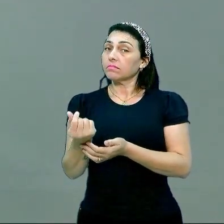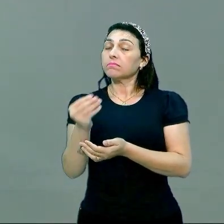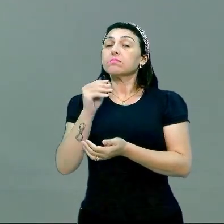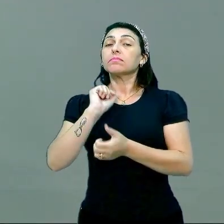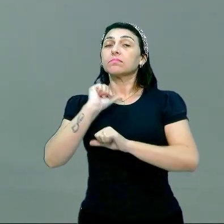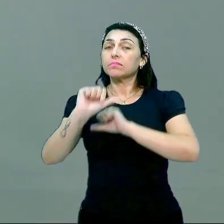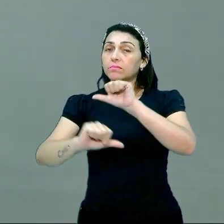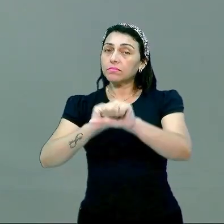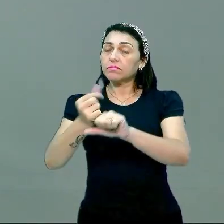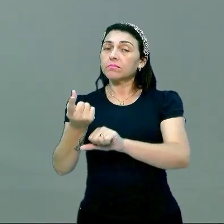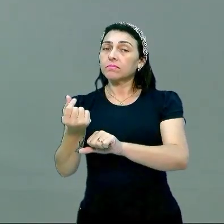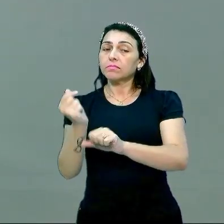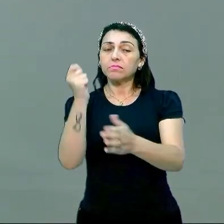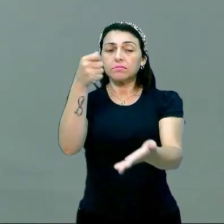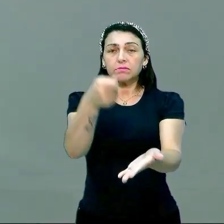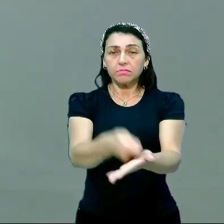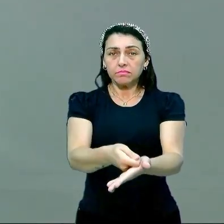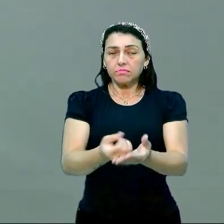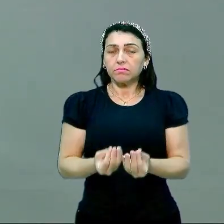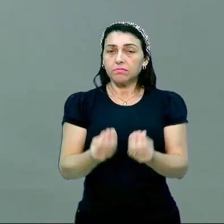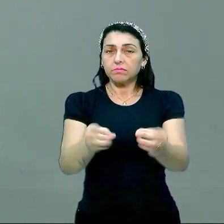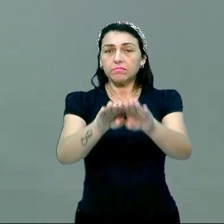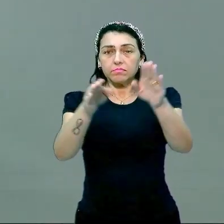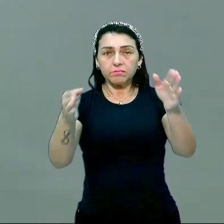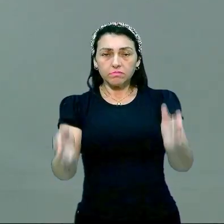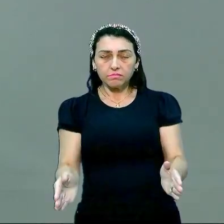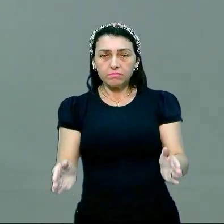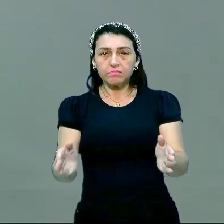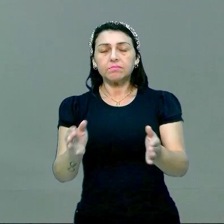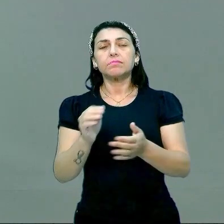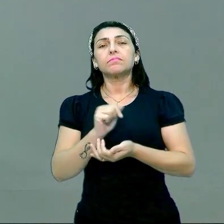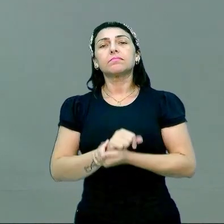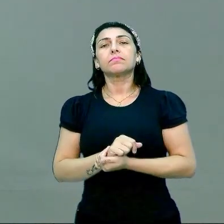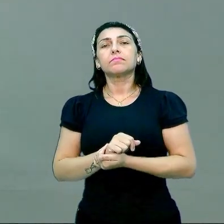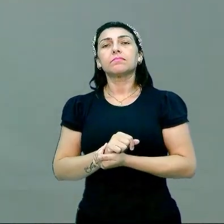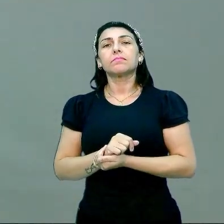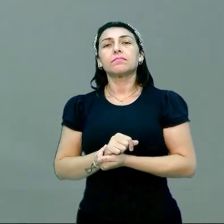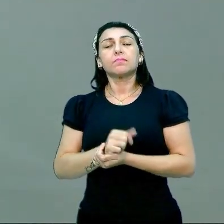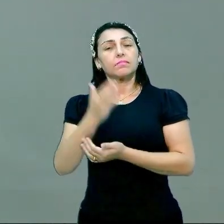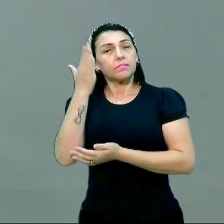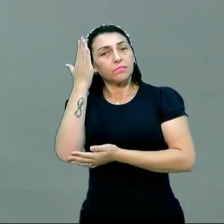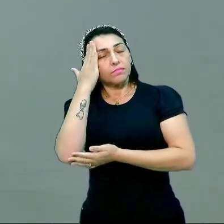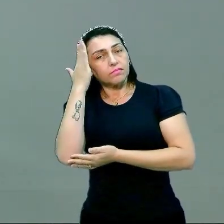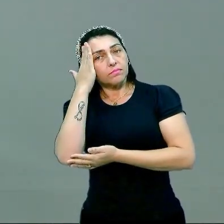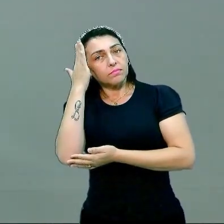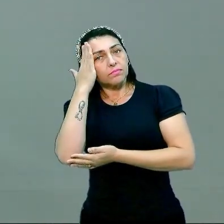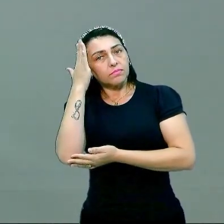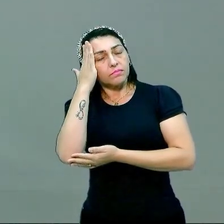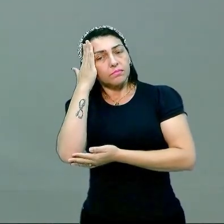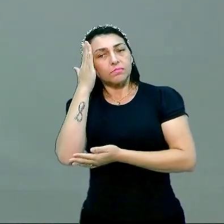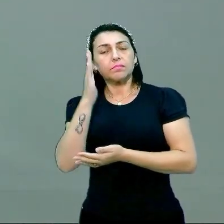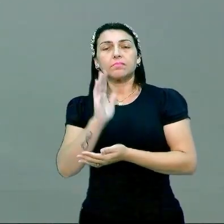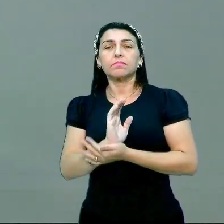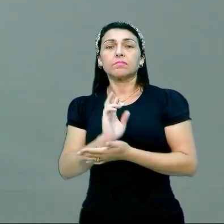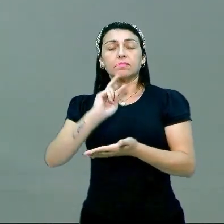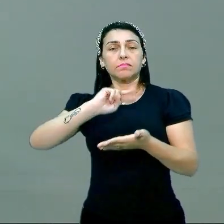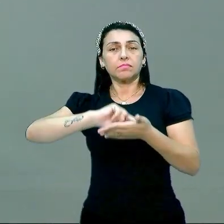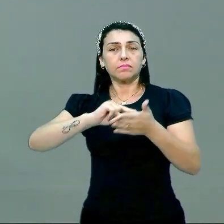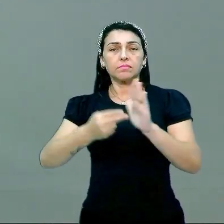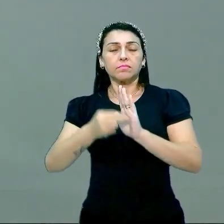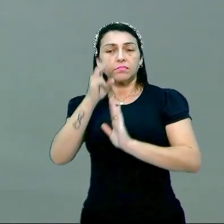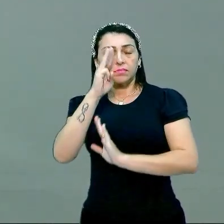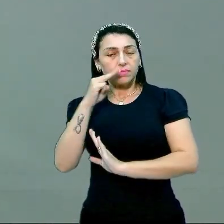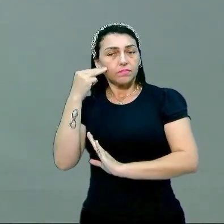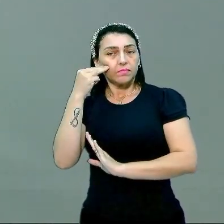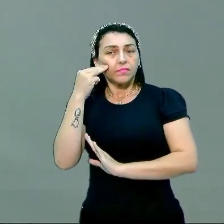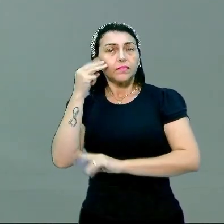dinheiro por esse produto, aí esse produto ele justamente passa a ser entendido no sentido aí do filósofo